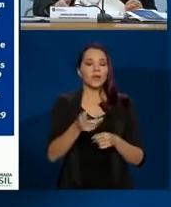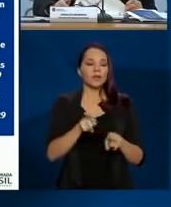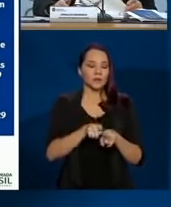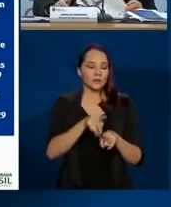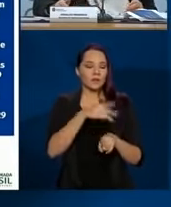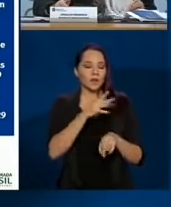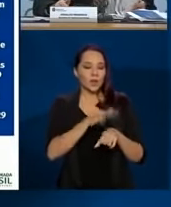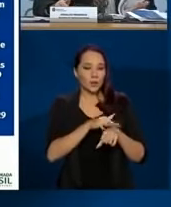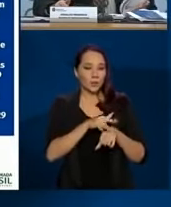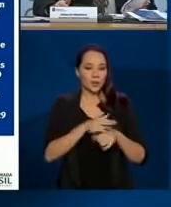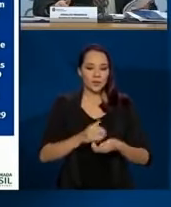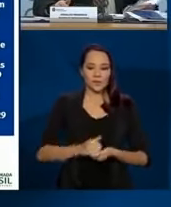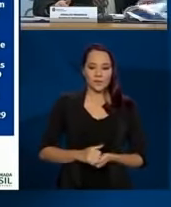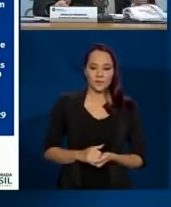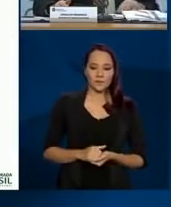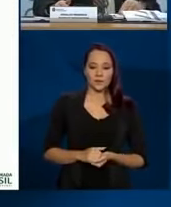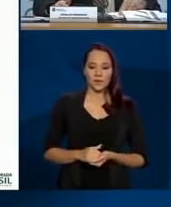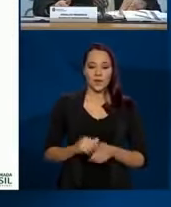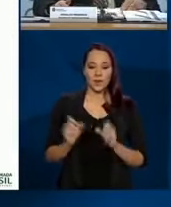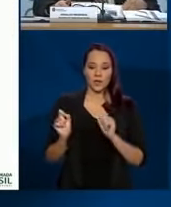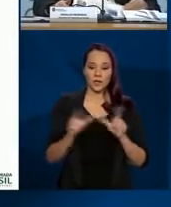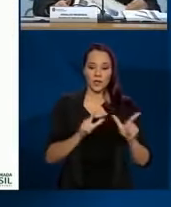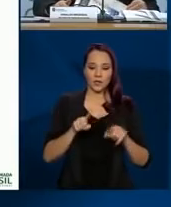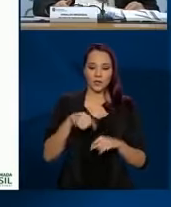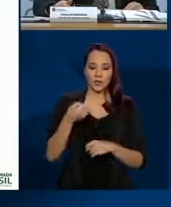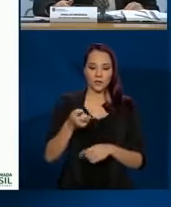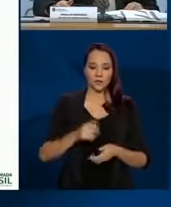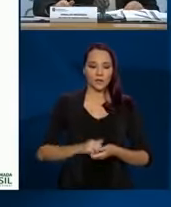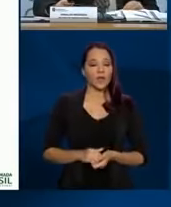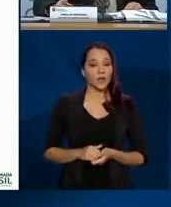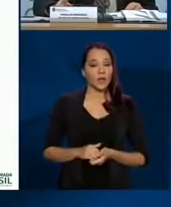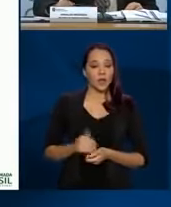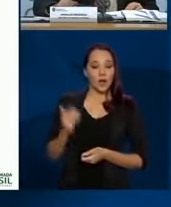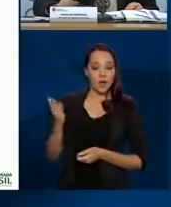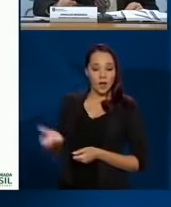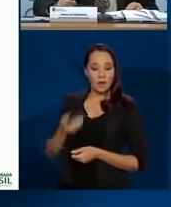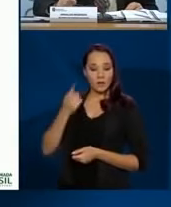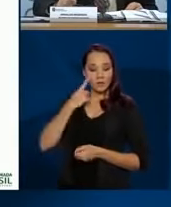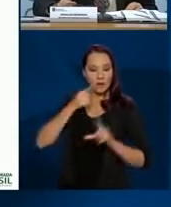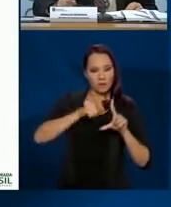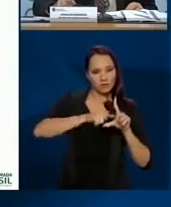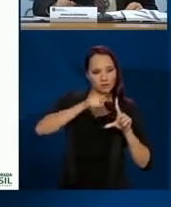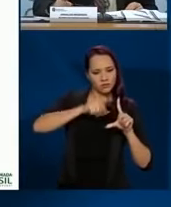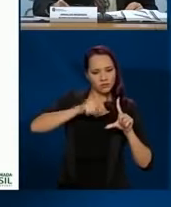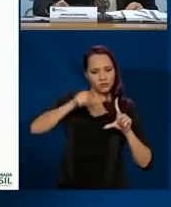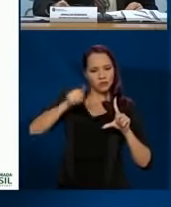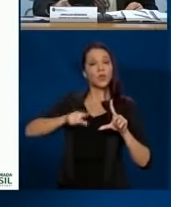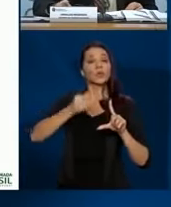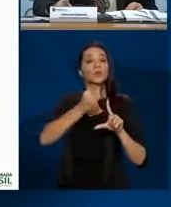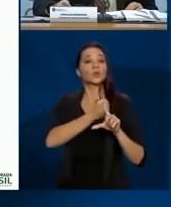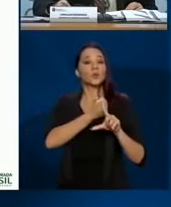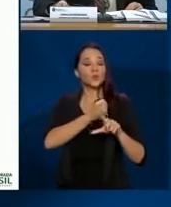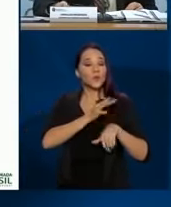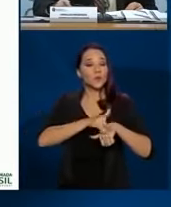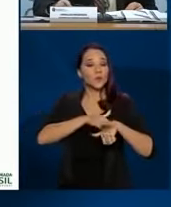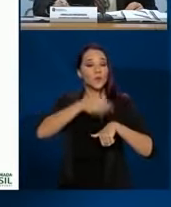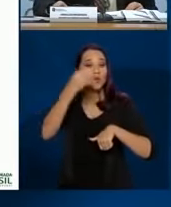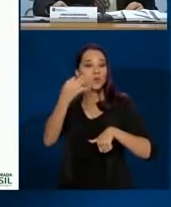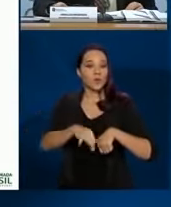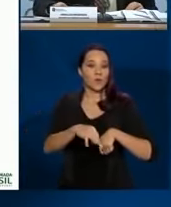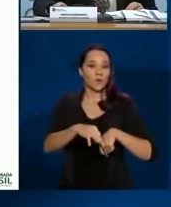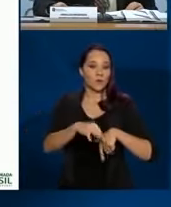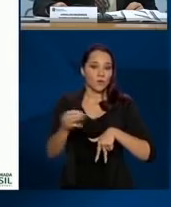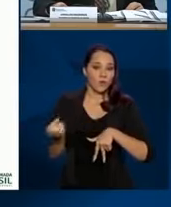doença. Próximo slide, por favor. Nesse caso, a gente vê a evolução dos números de casos novos de Covid